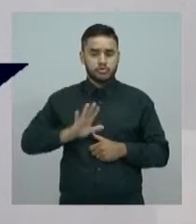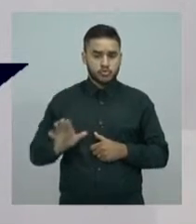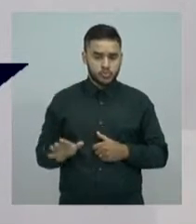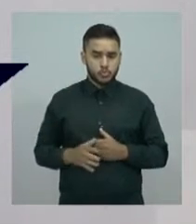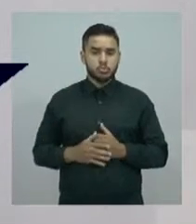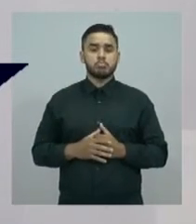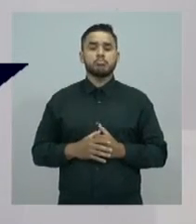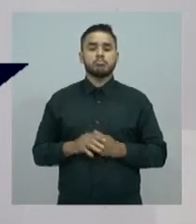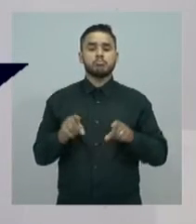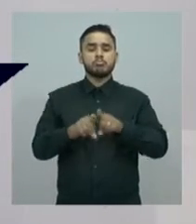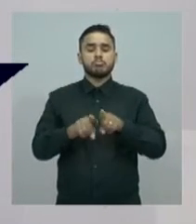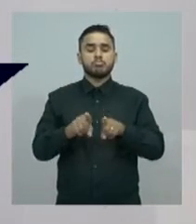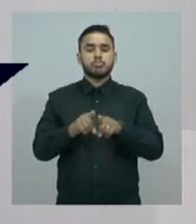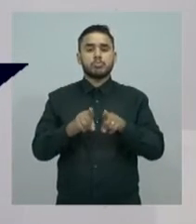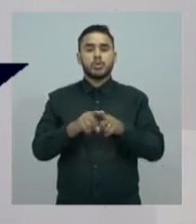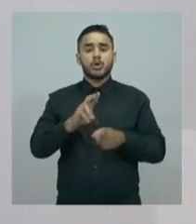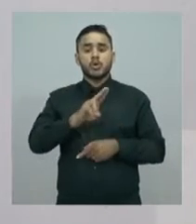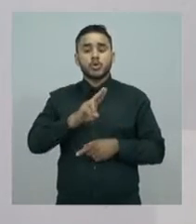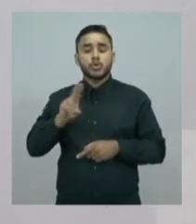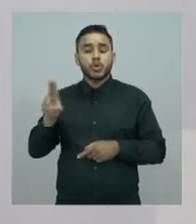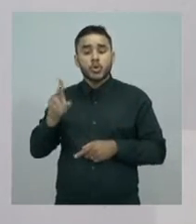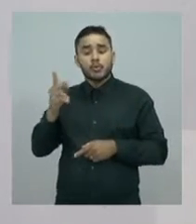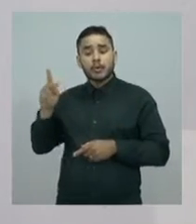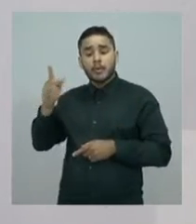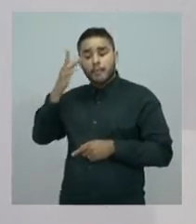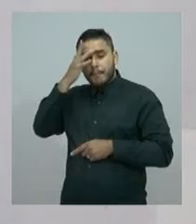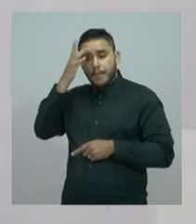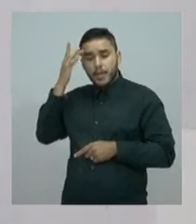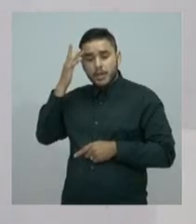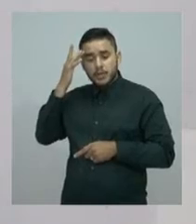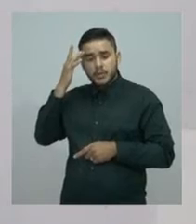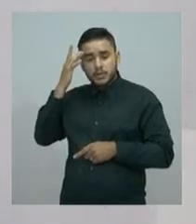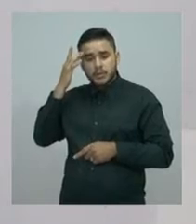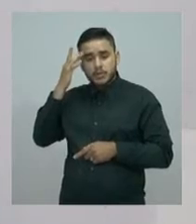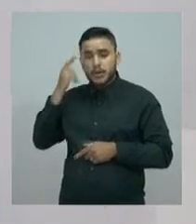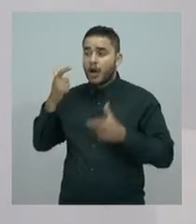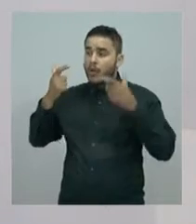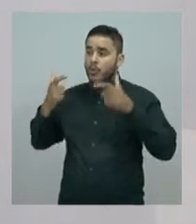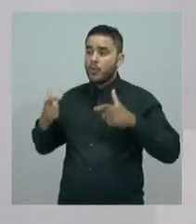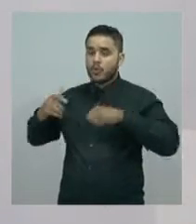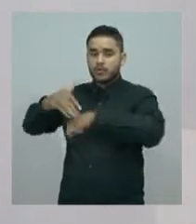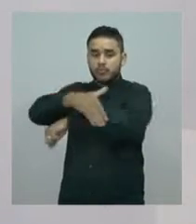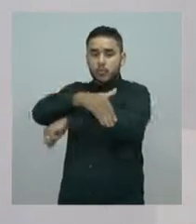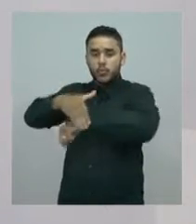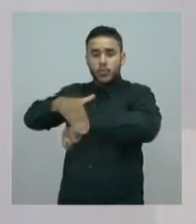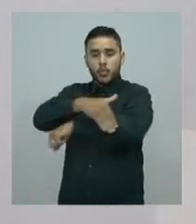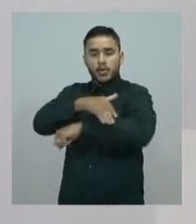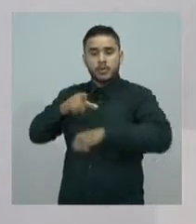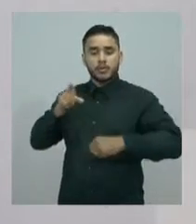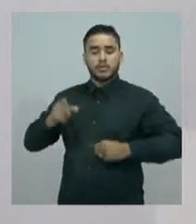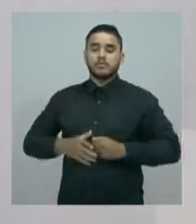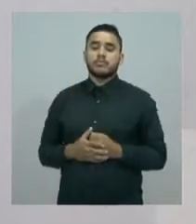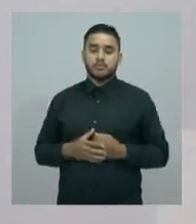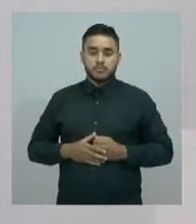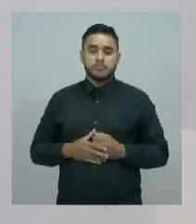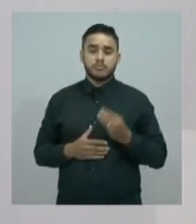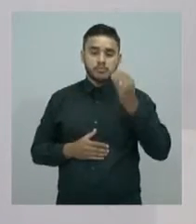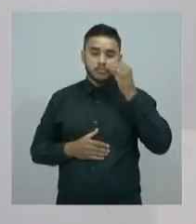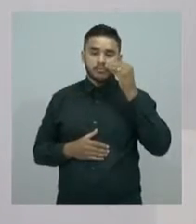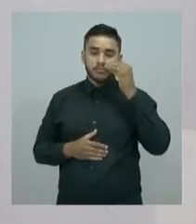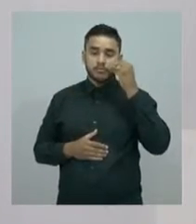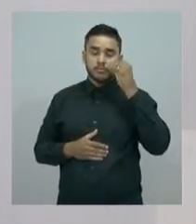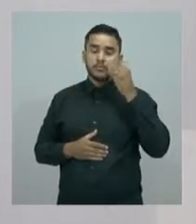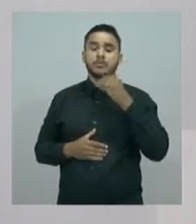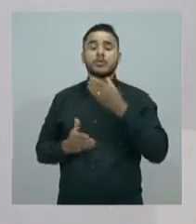e levar o nome e o endereço da outra parte que quer que chame, e imediatamente a gente já manda